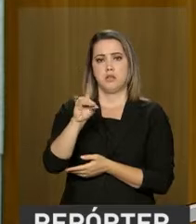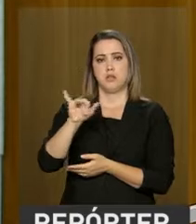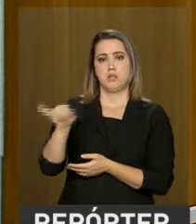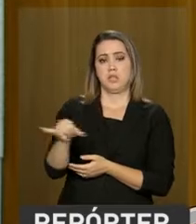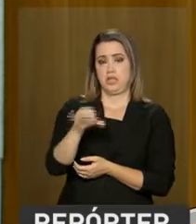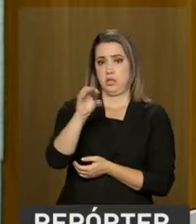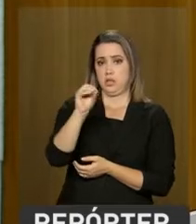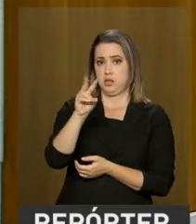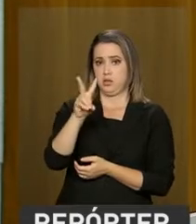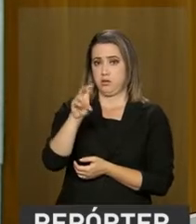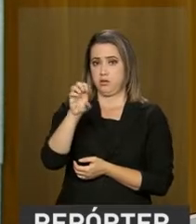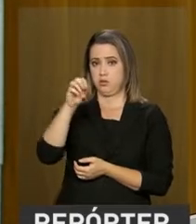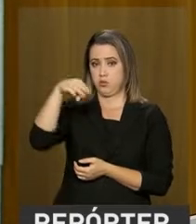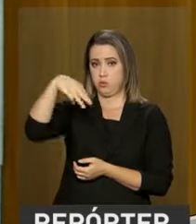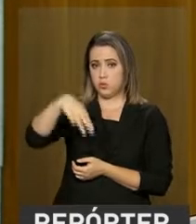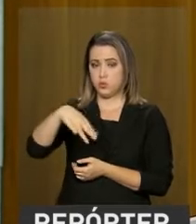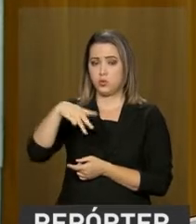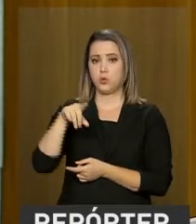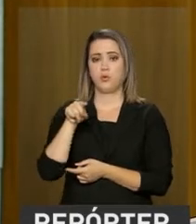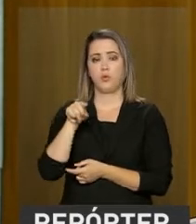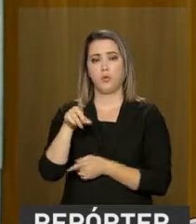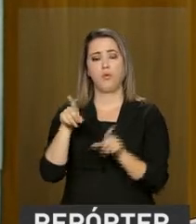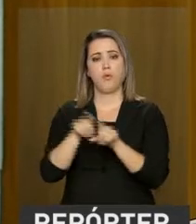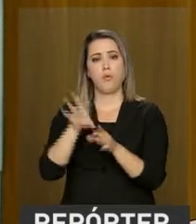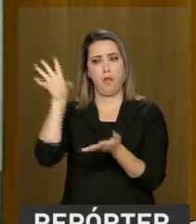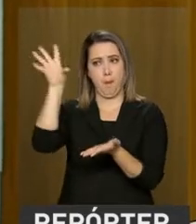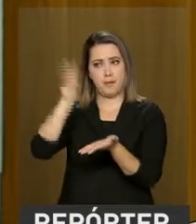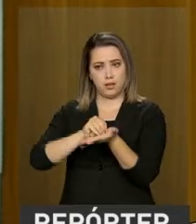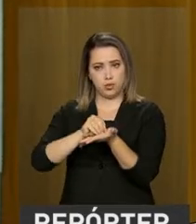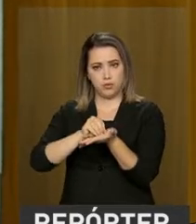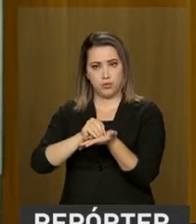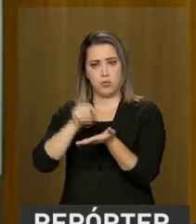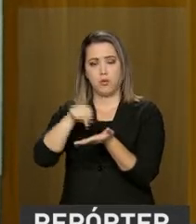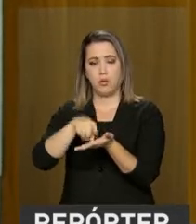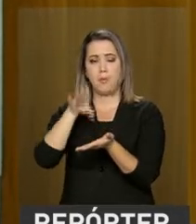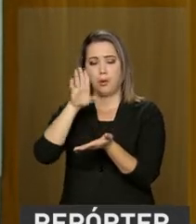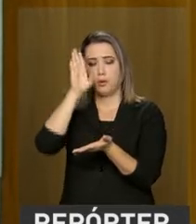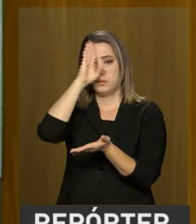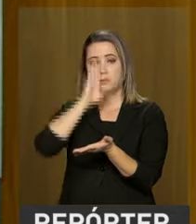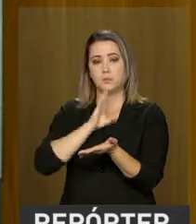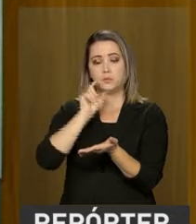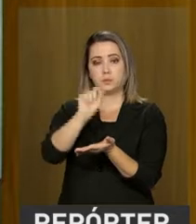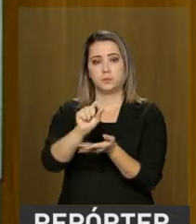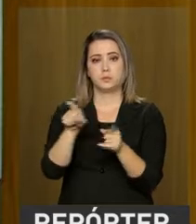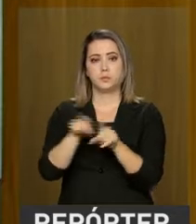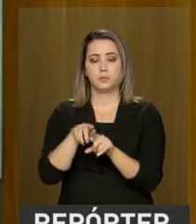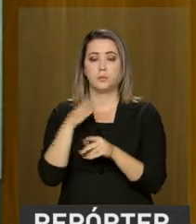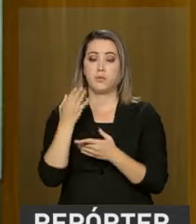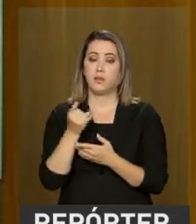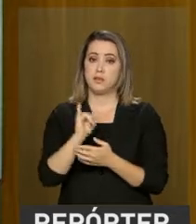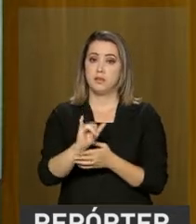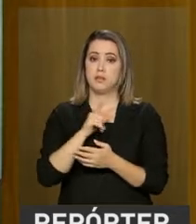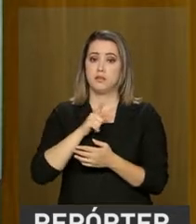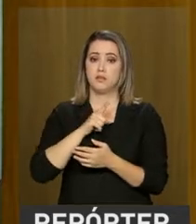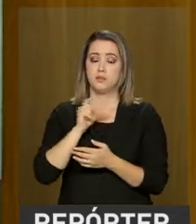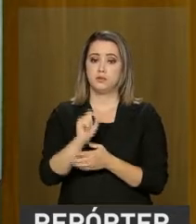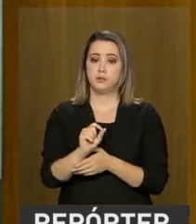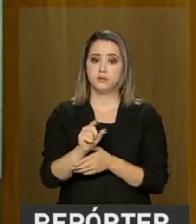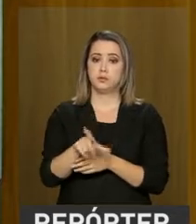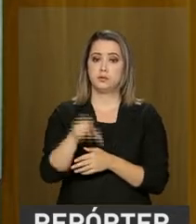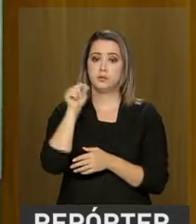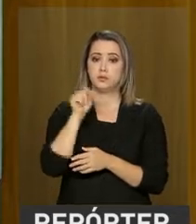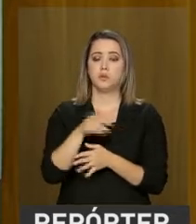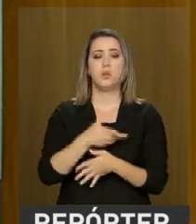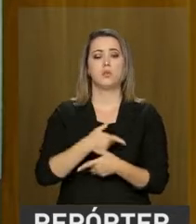você coloca lá e de jovem e aí gratuitamente você consegue baixar esse aplicativo se você preferir